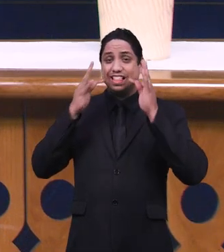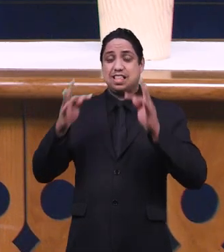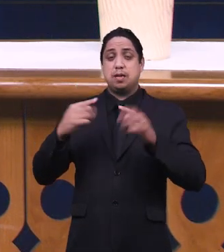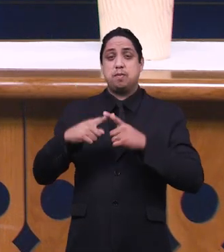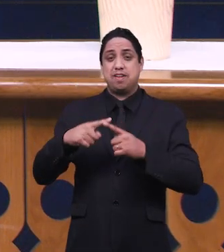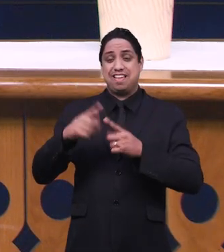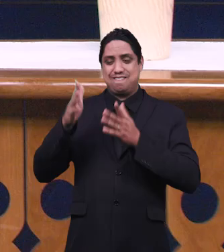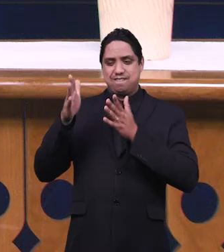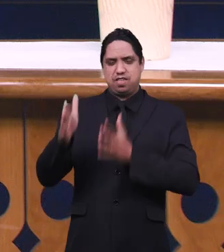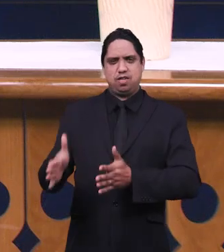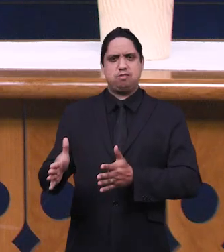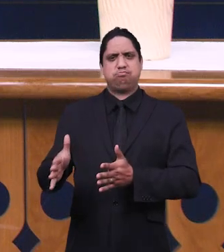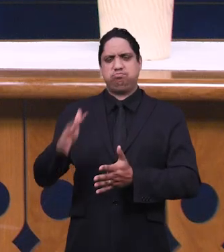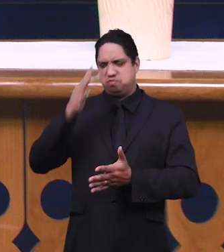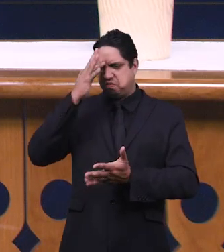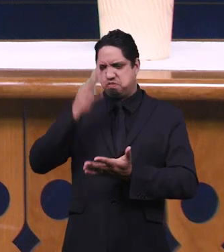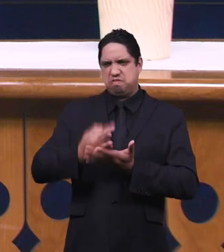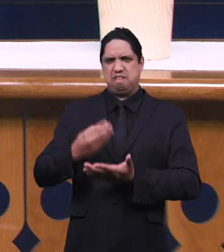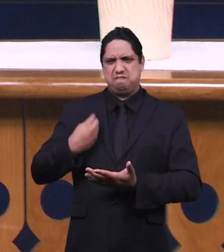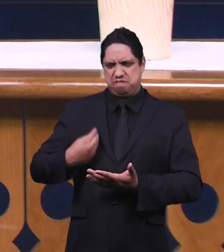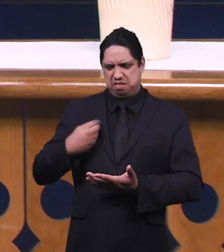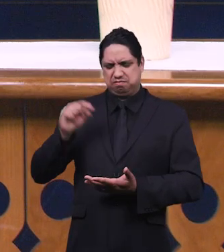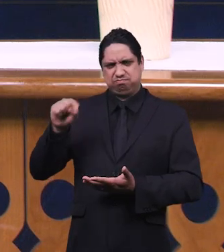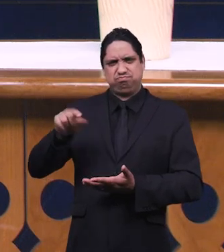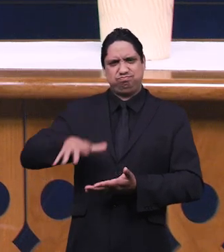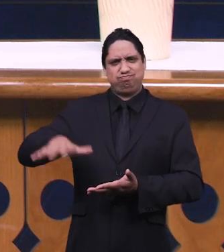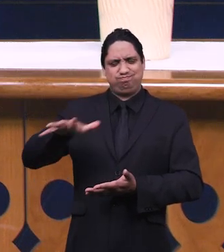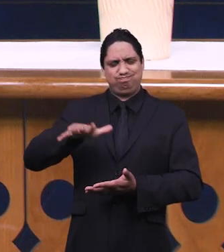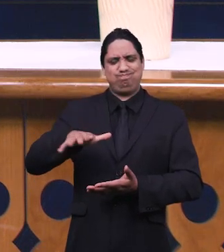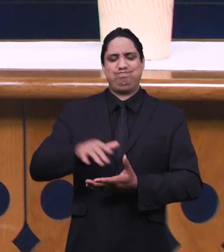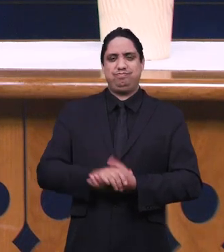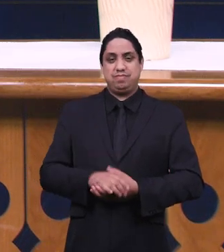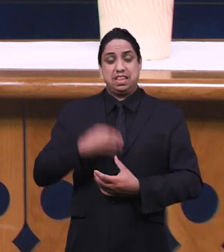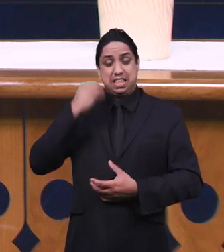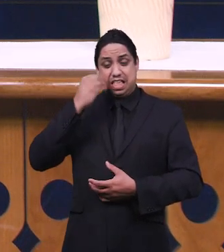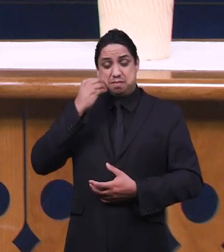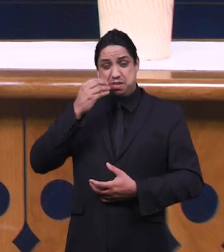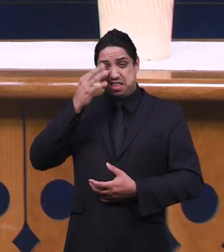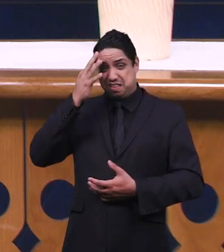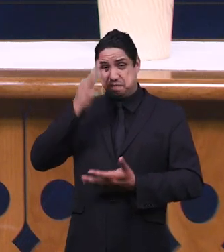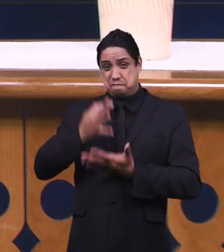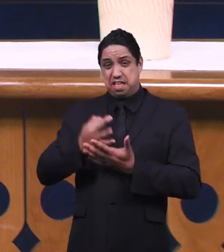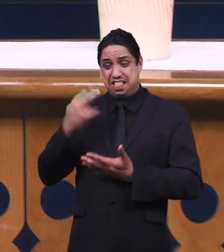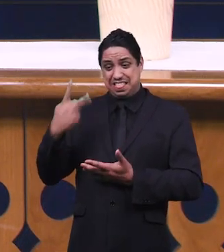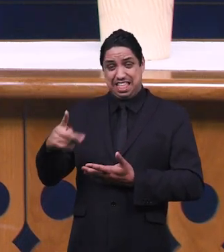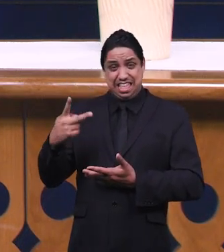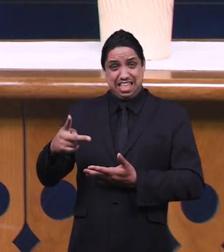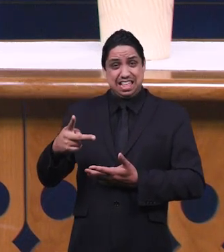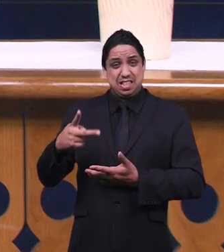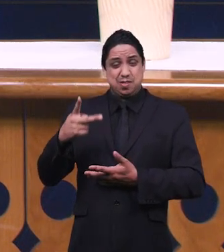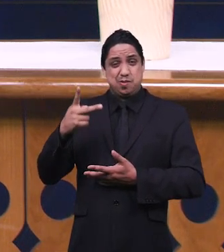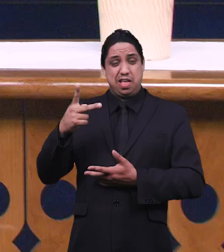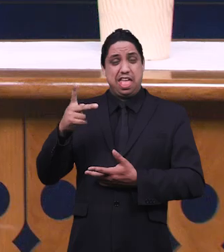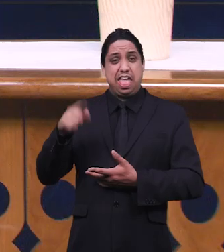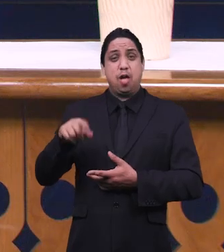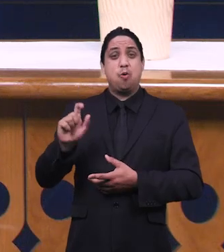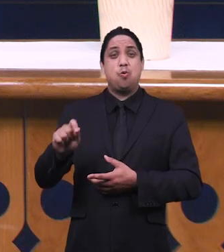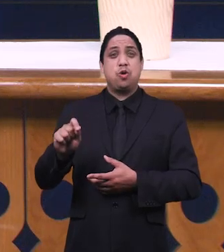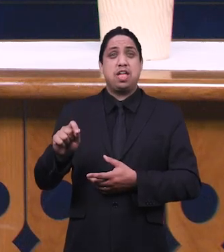testemunho, porque a fé era viva nessa igreja. E a experiência de fé dessa igreja